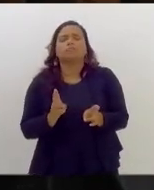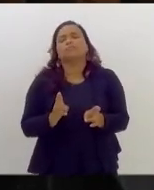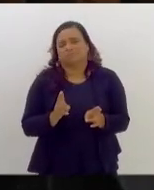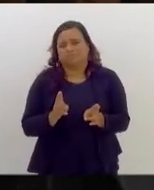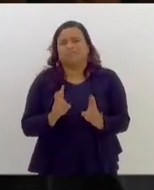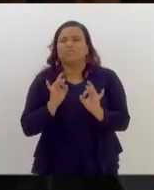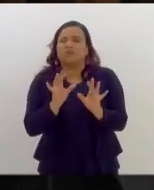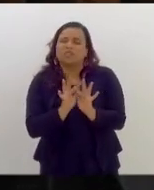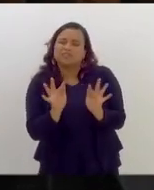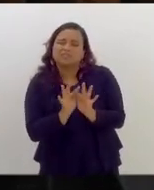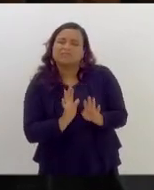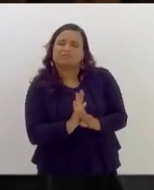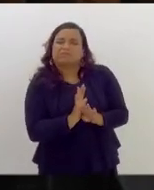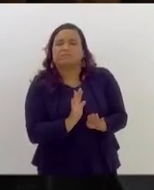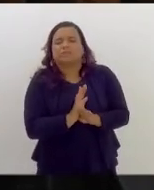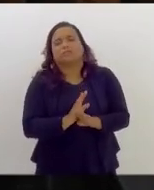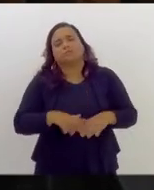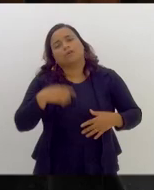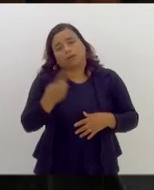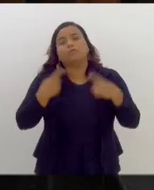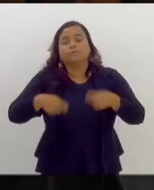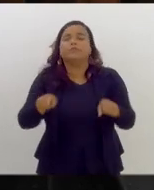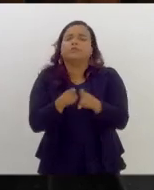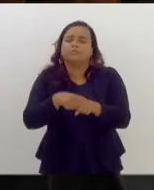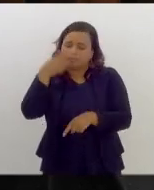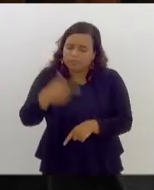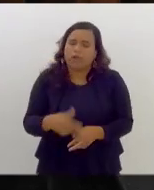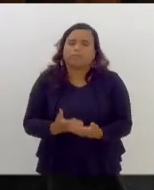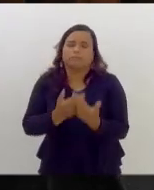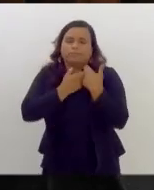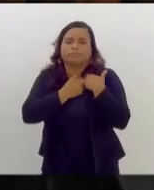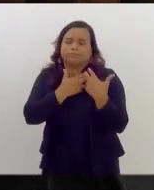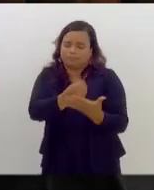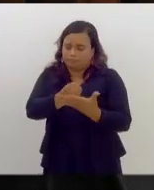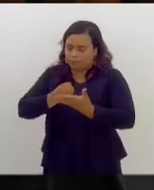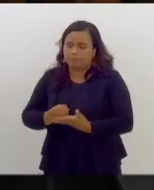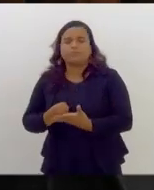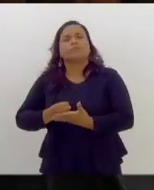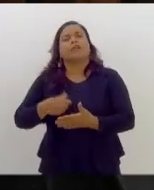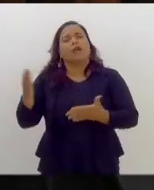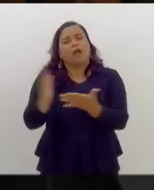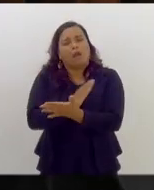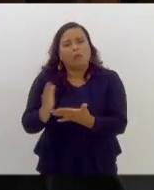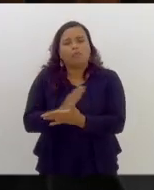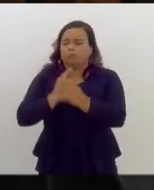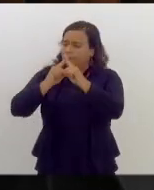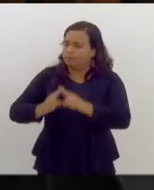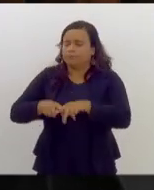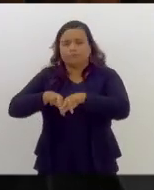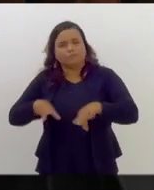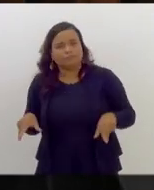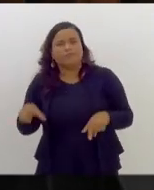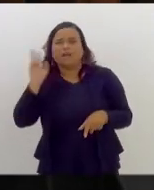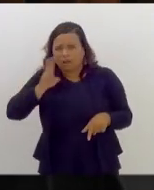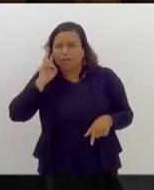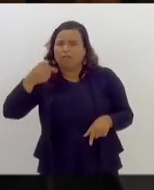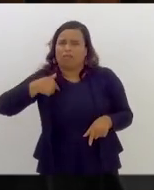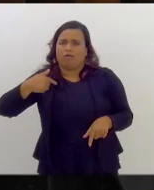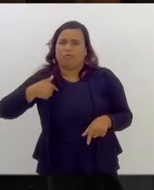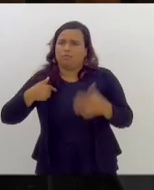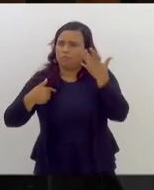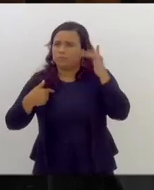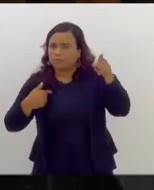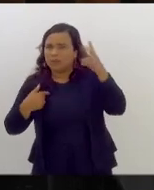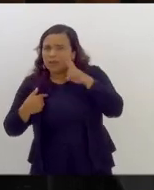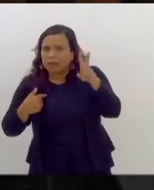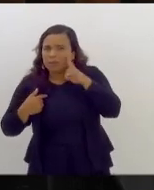além disso, a gente precisa dar conta de alguns desafios, Luiz Paulo. Eu me lembro, não sei se Vossa Excelência se lembra, antes de